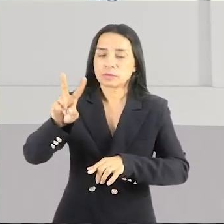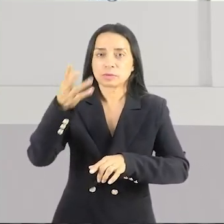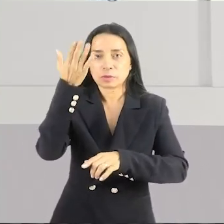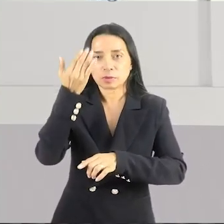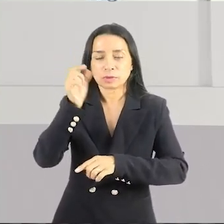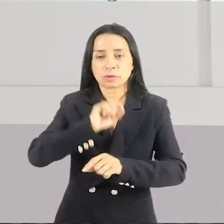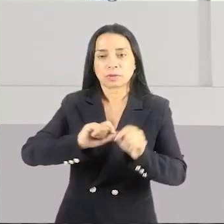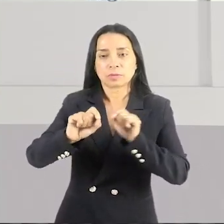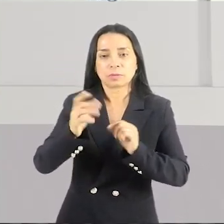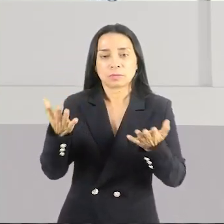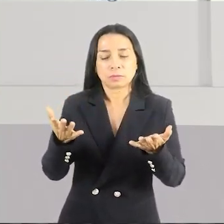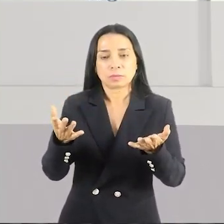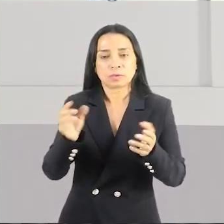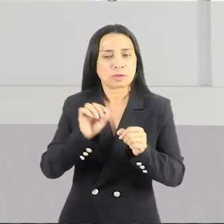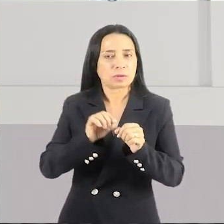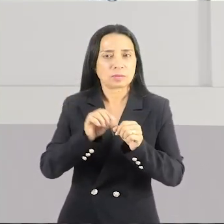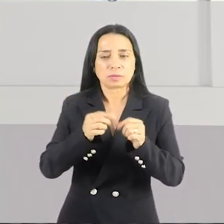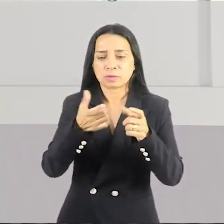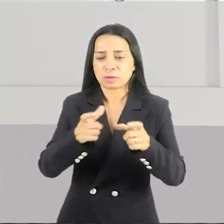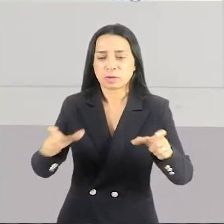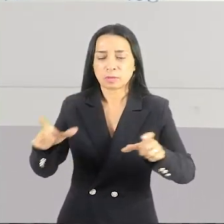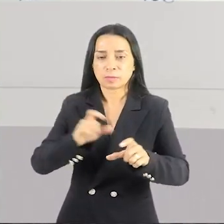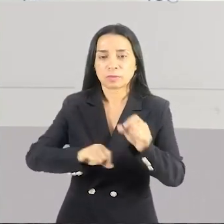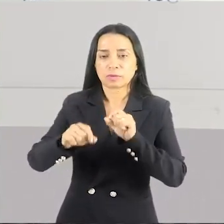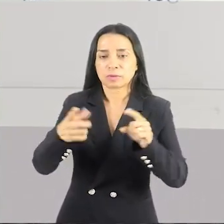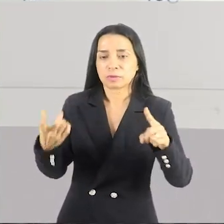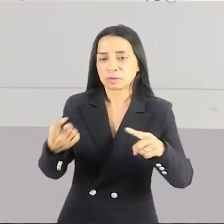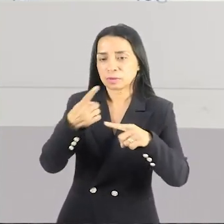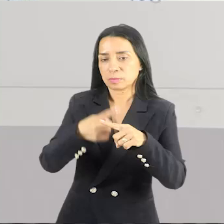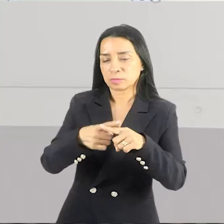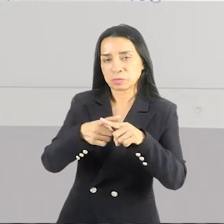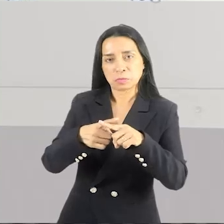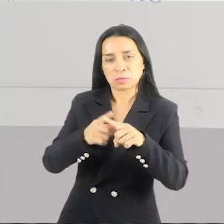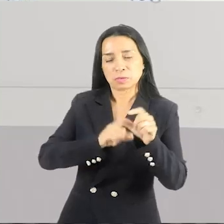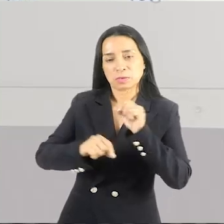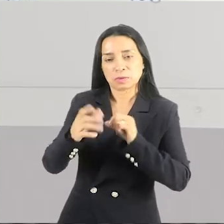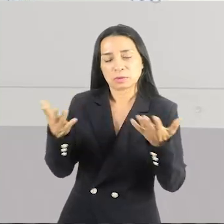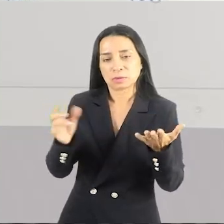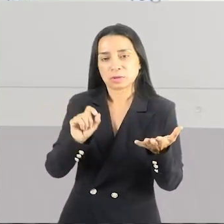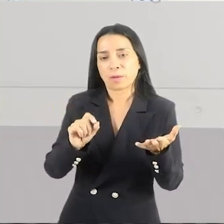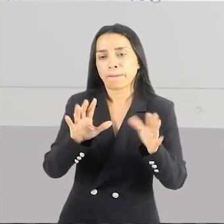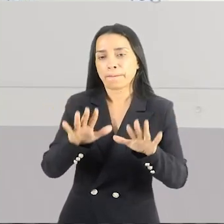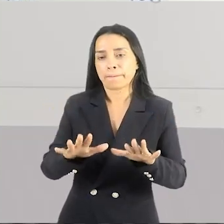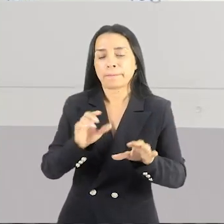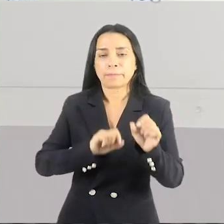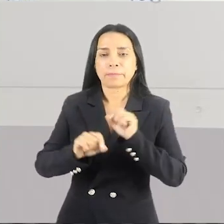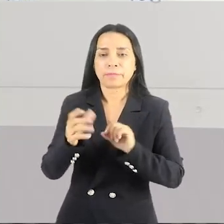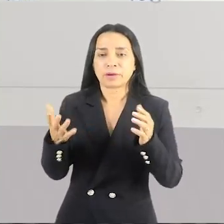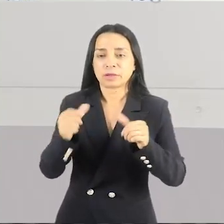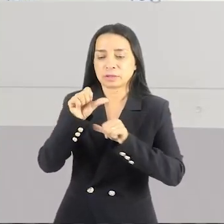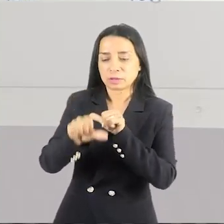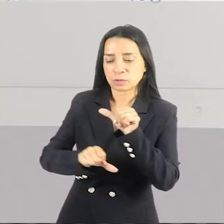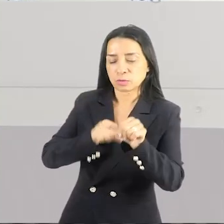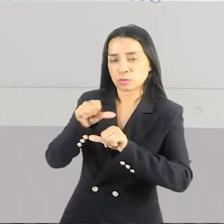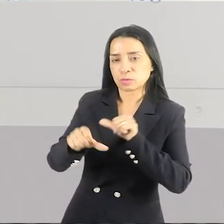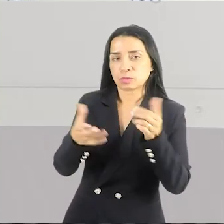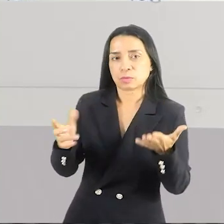saber, ele até faz, a maioria, essa multiplicação somatória bem direta, mas às vezes ele troca quem coloca